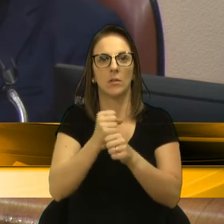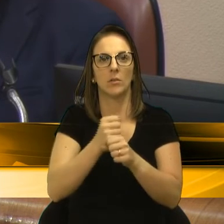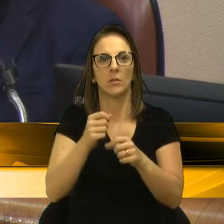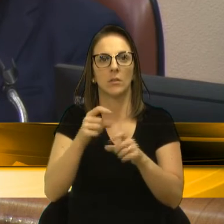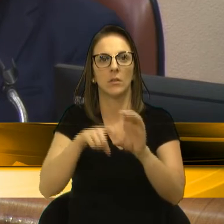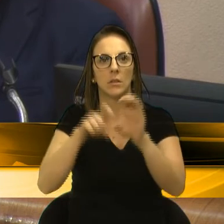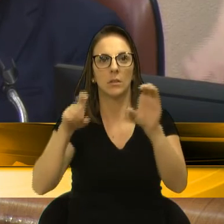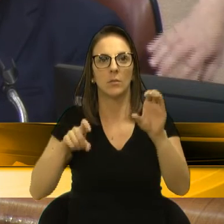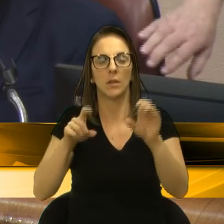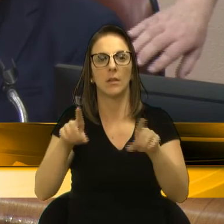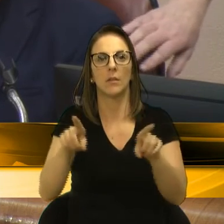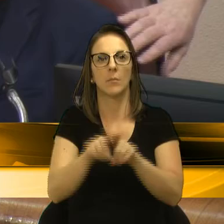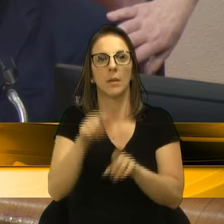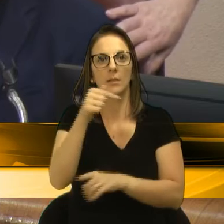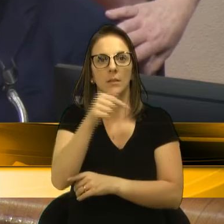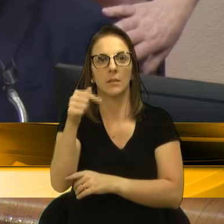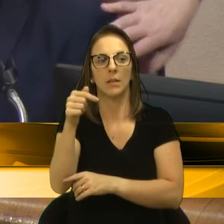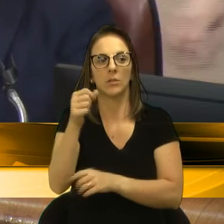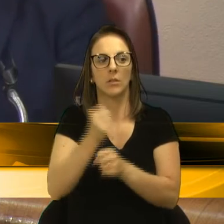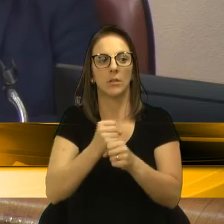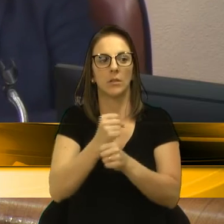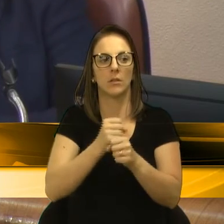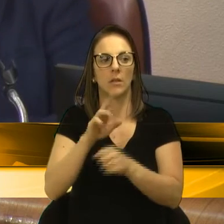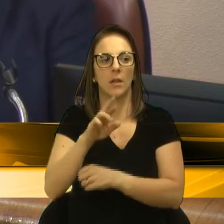77 anos da República.